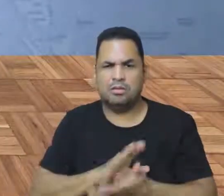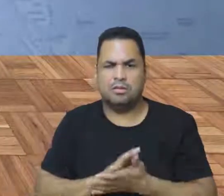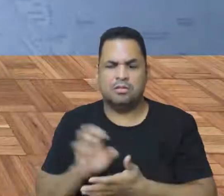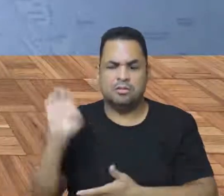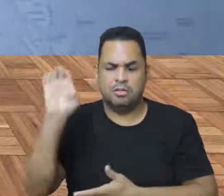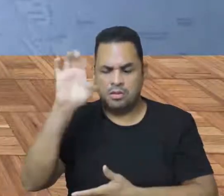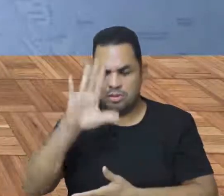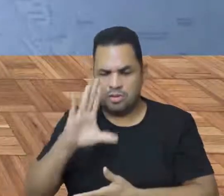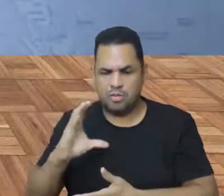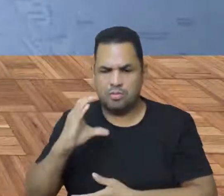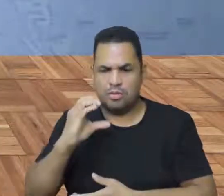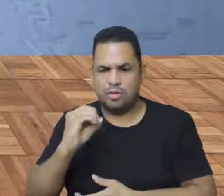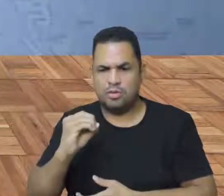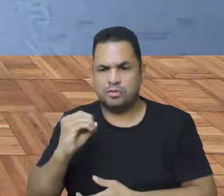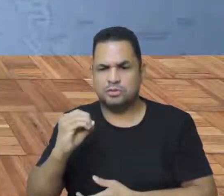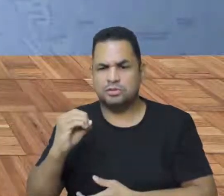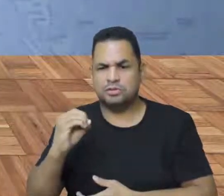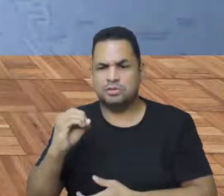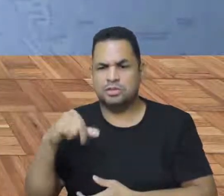Europa Ocidental